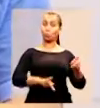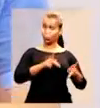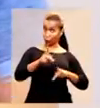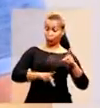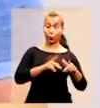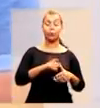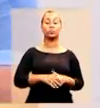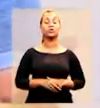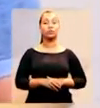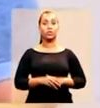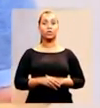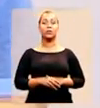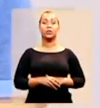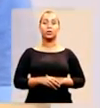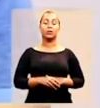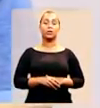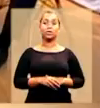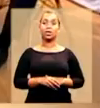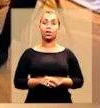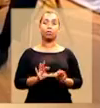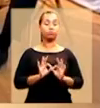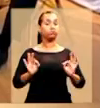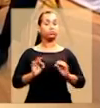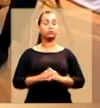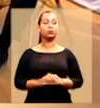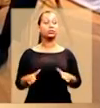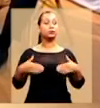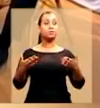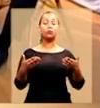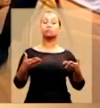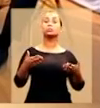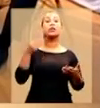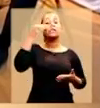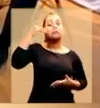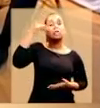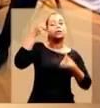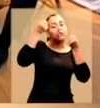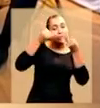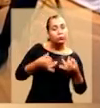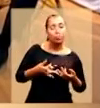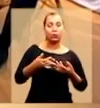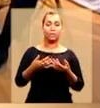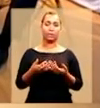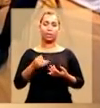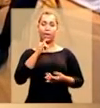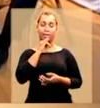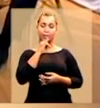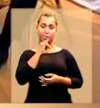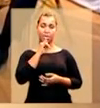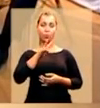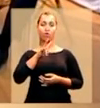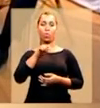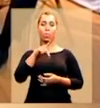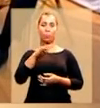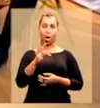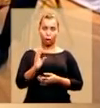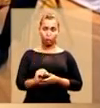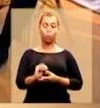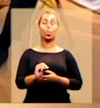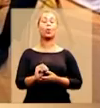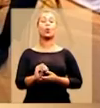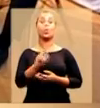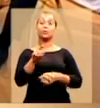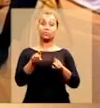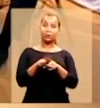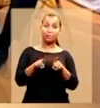enquanto povo, enquanto civilização. Ela é o máximo, né? Ô, Eric, conta um pouco da tua experiência. A exemplo do Volpato,